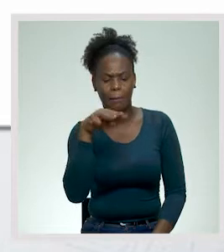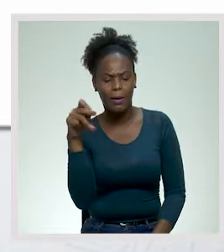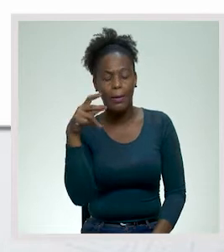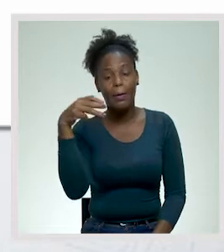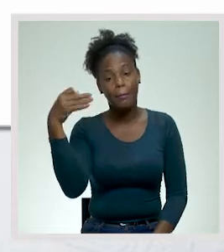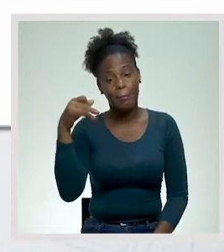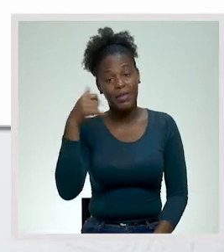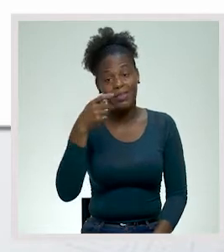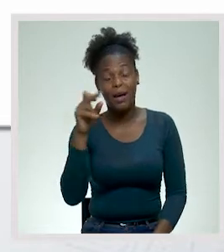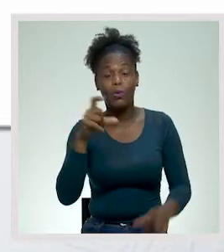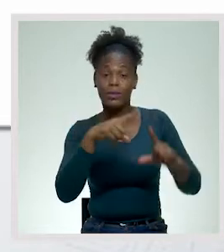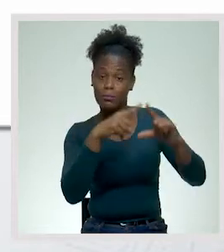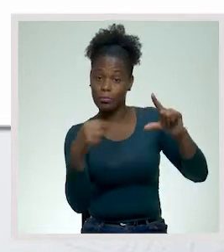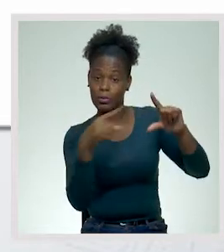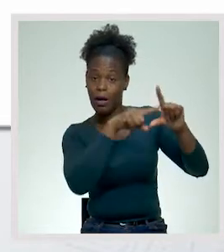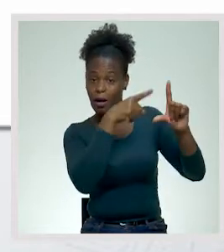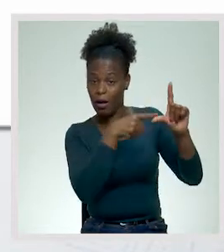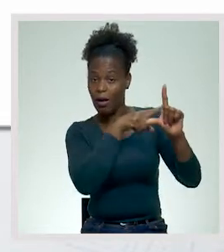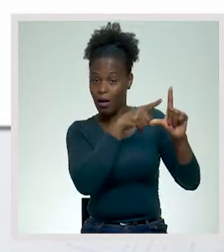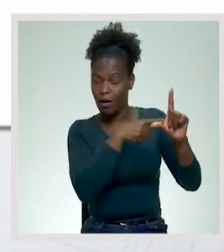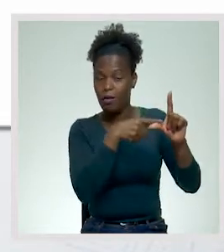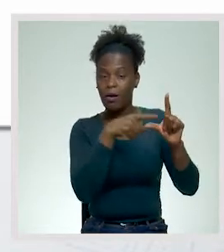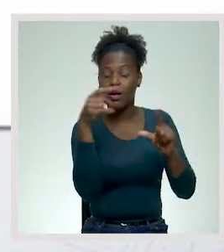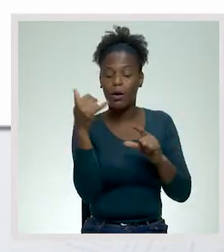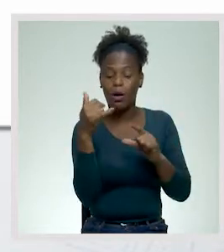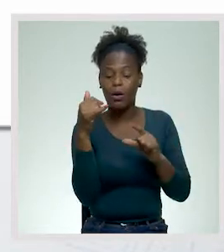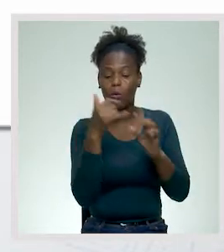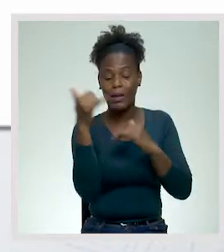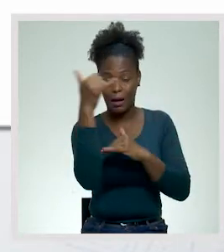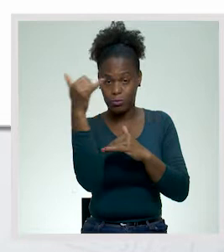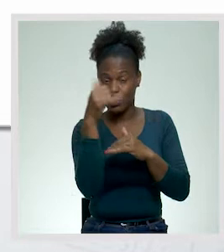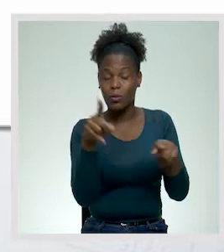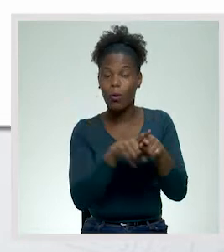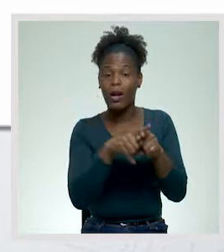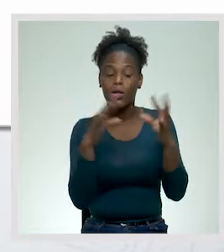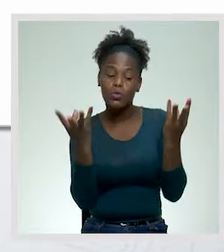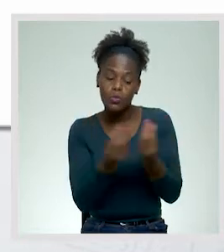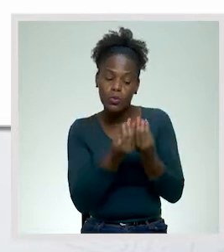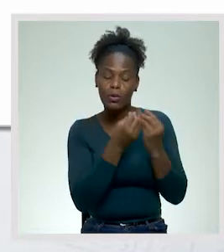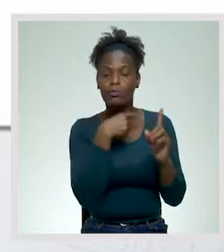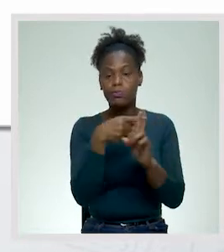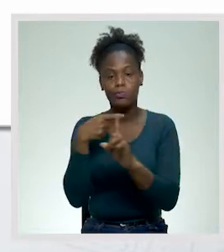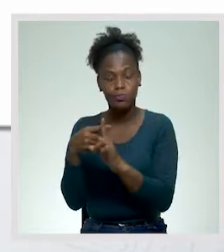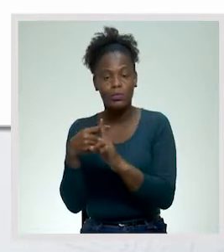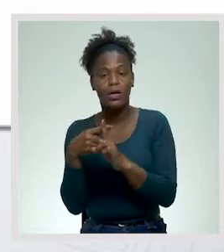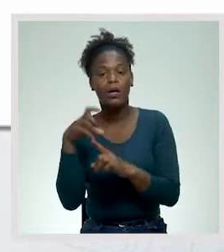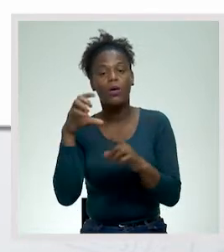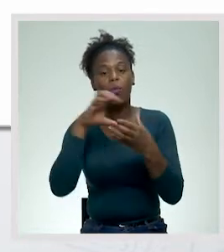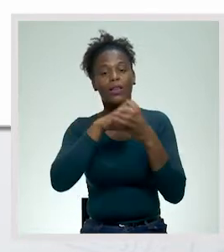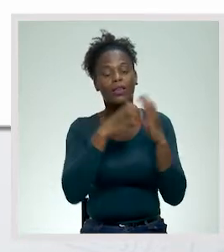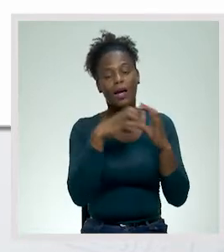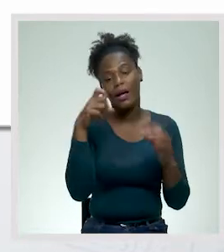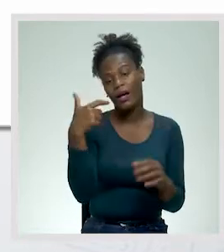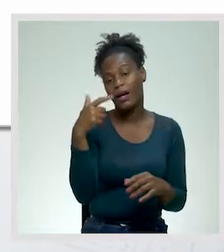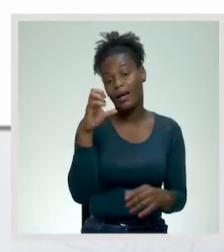retângulo, o quadrado da hipotenusa é igual à soma dos quadrados dos catetos. Assim